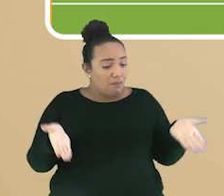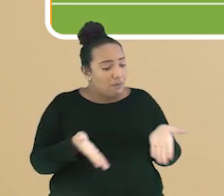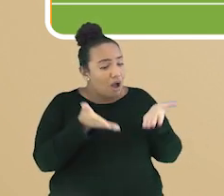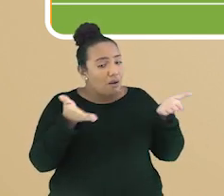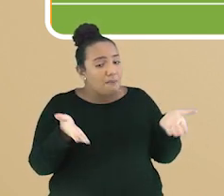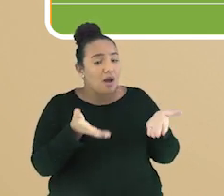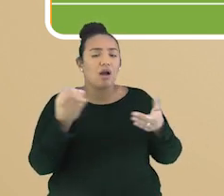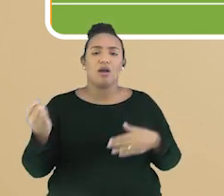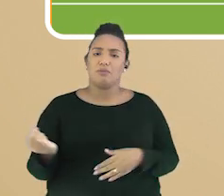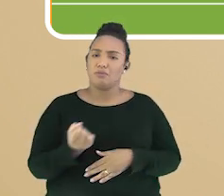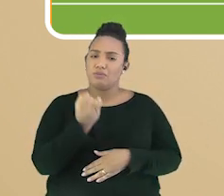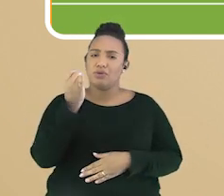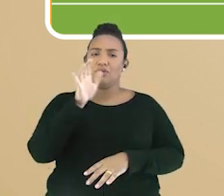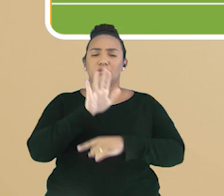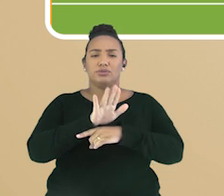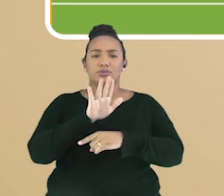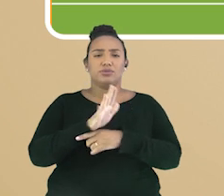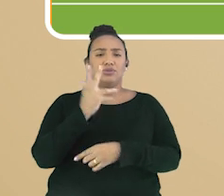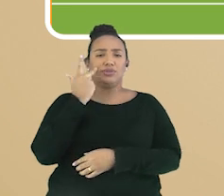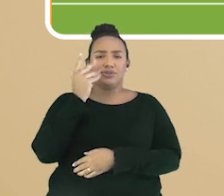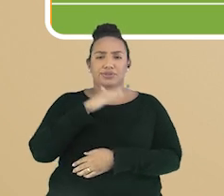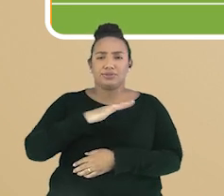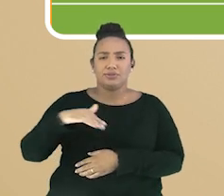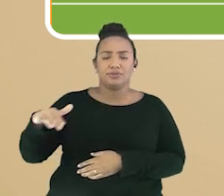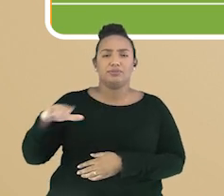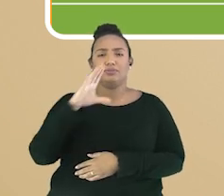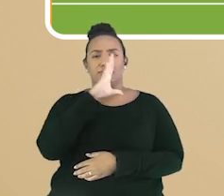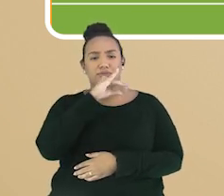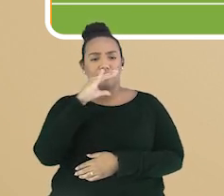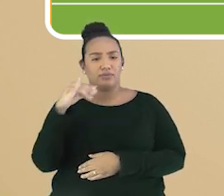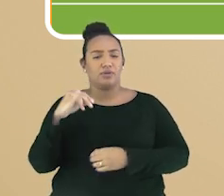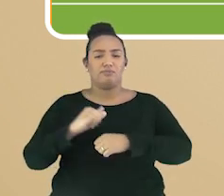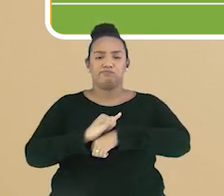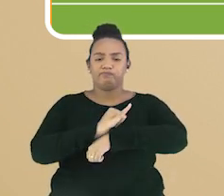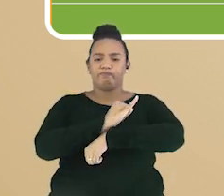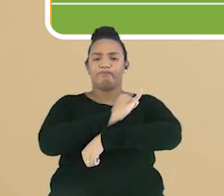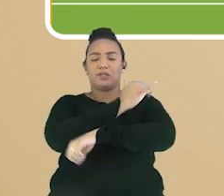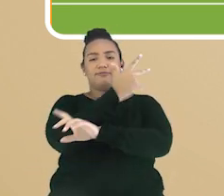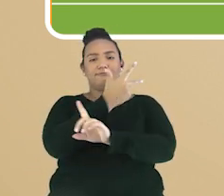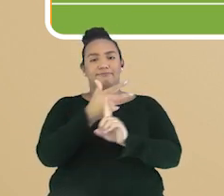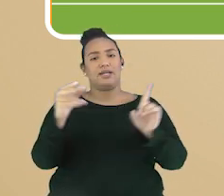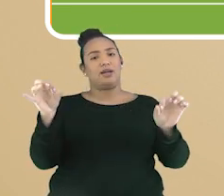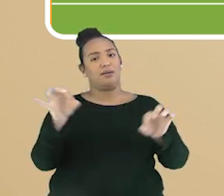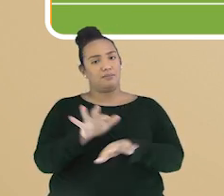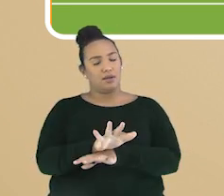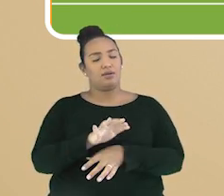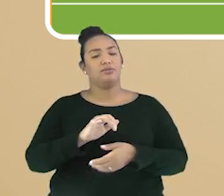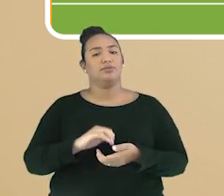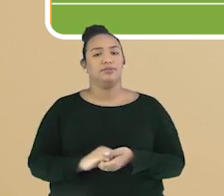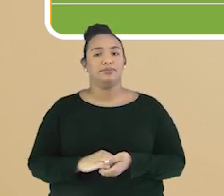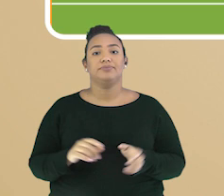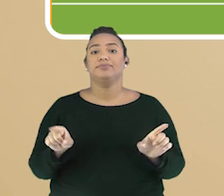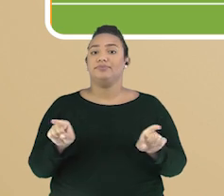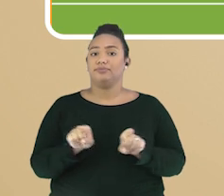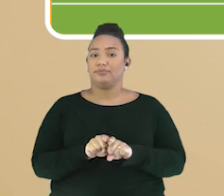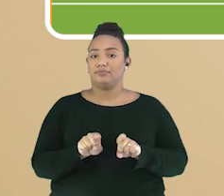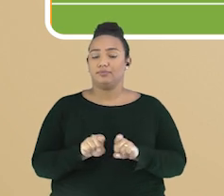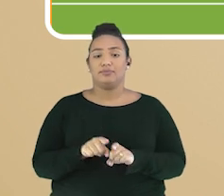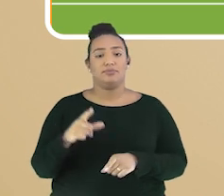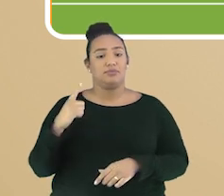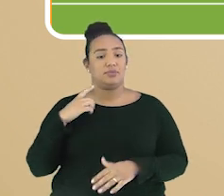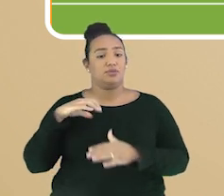obesidade. Além disso, estimular hábitos saudáveis, prática de exercícios e oferecer uma